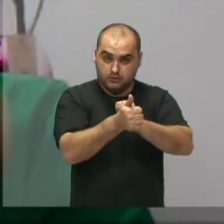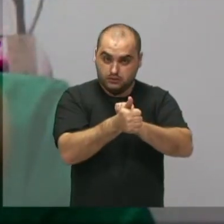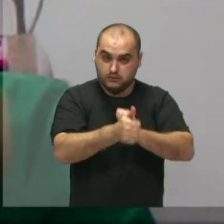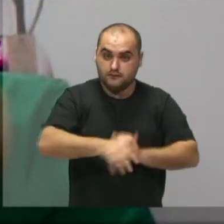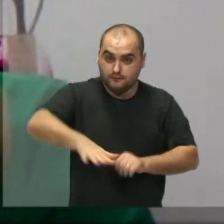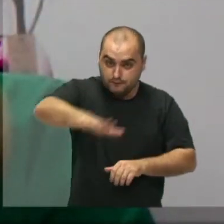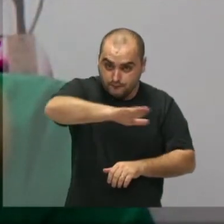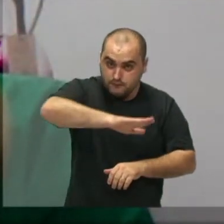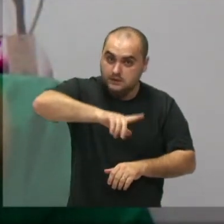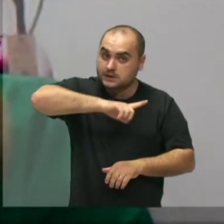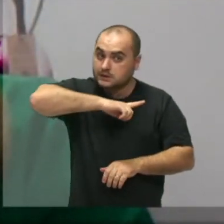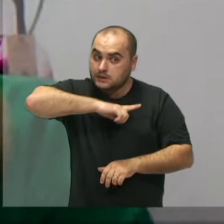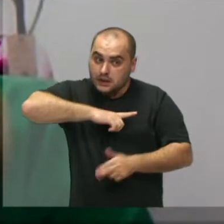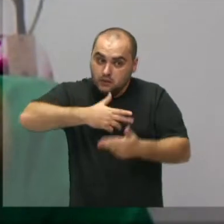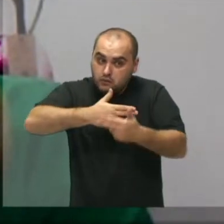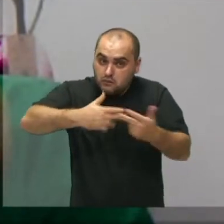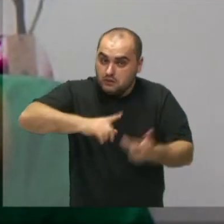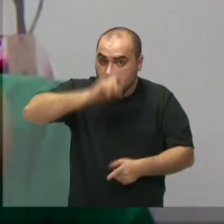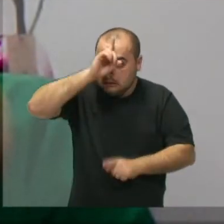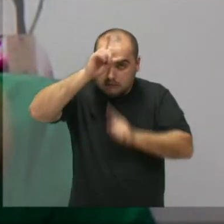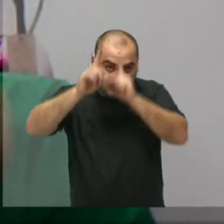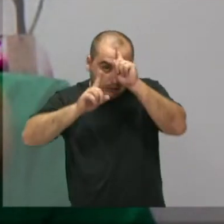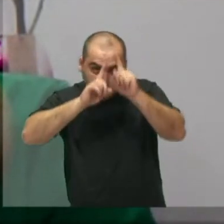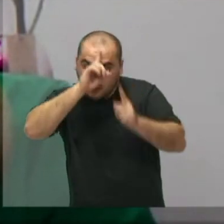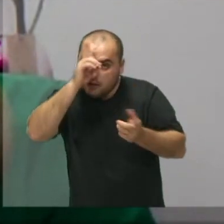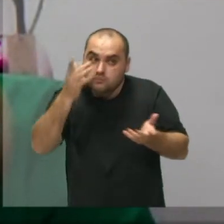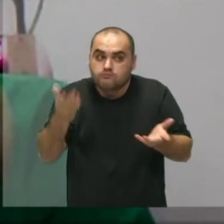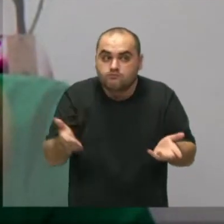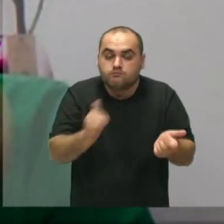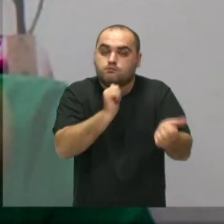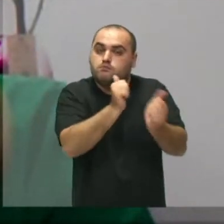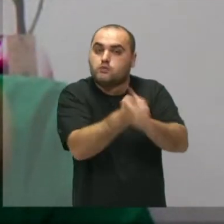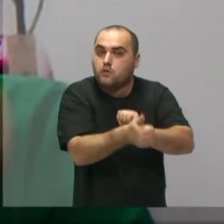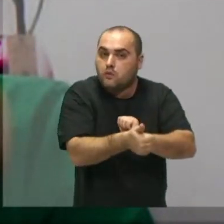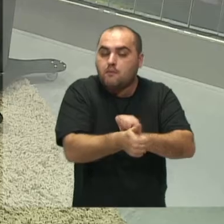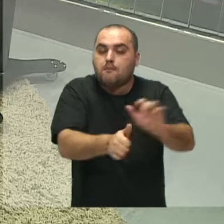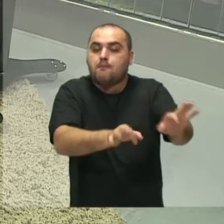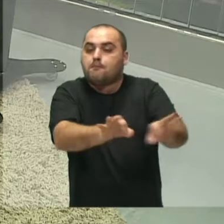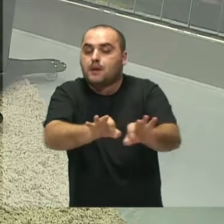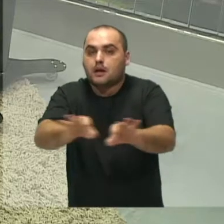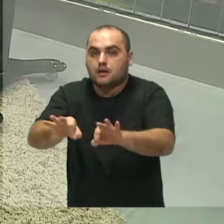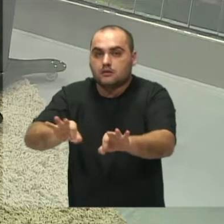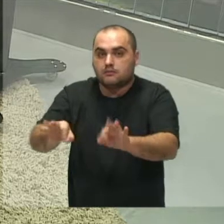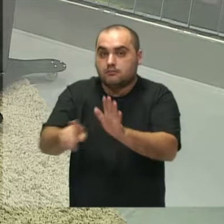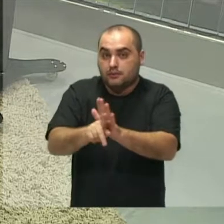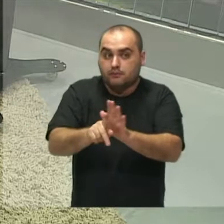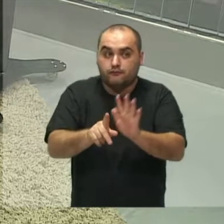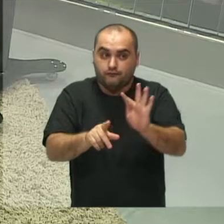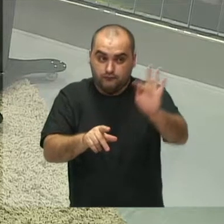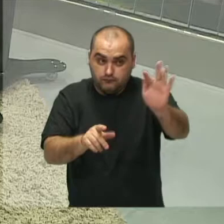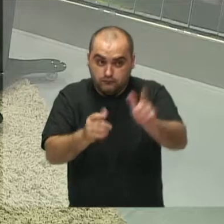tem iniciativas, alguma ideia já, né, planejamento para o próximo ano?